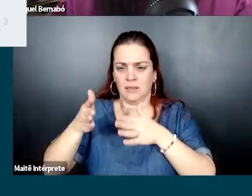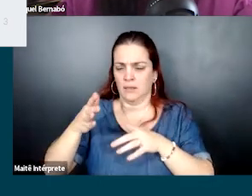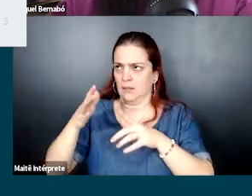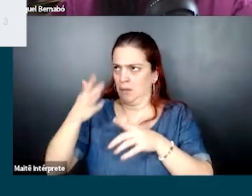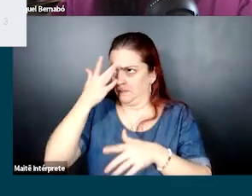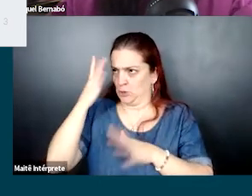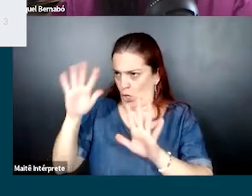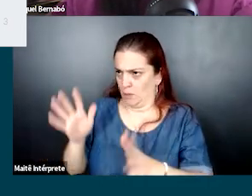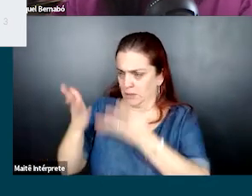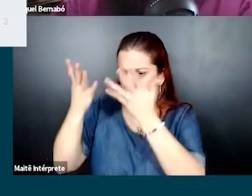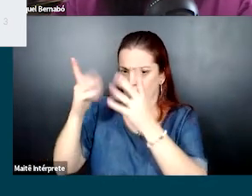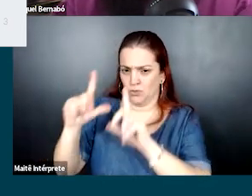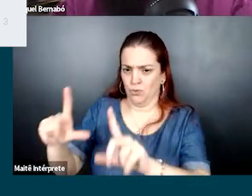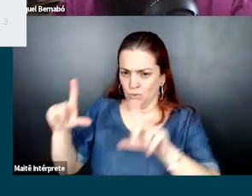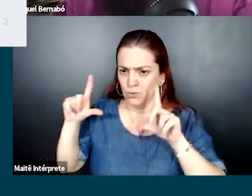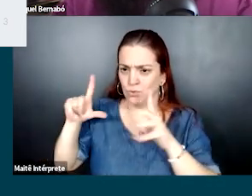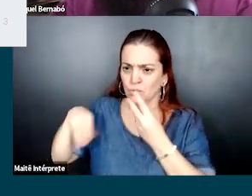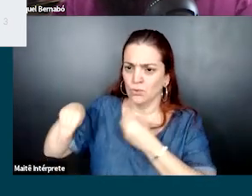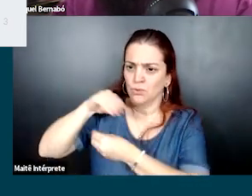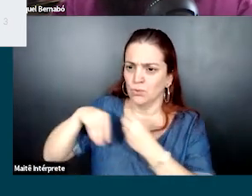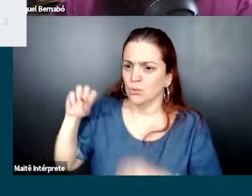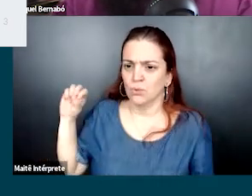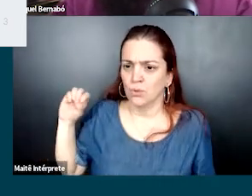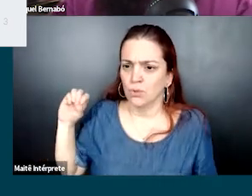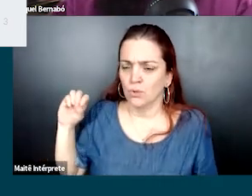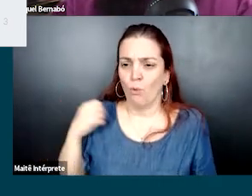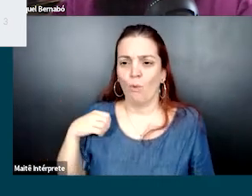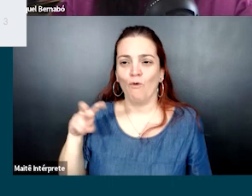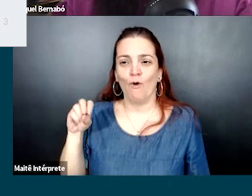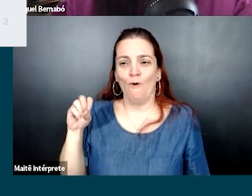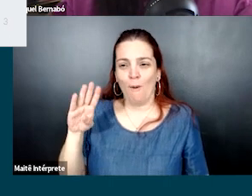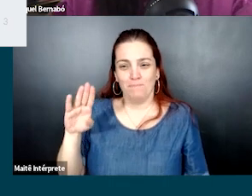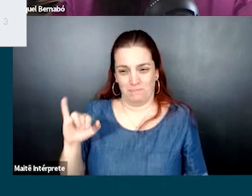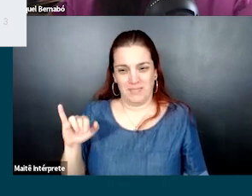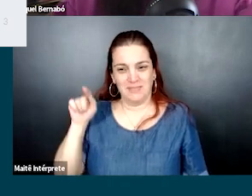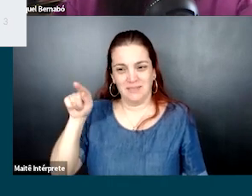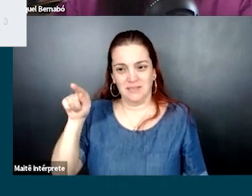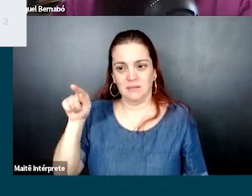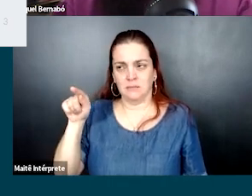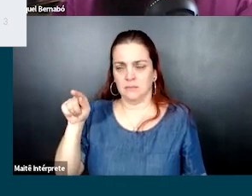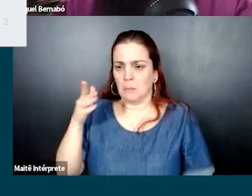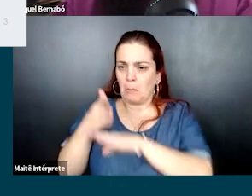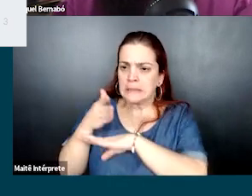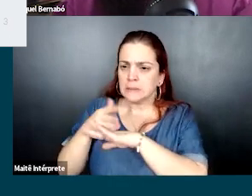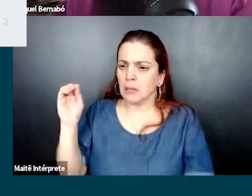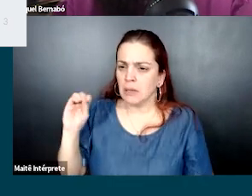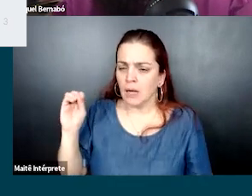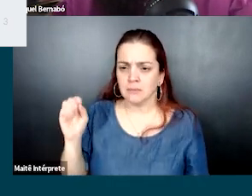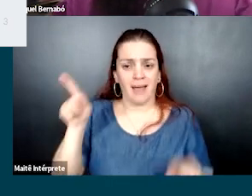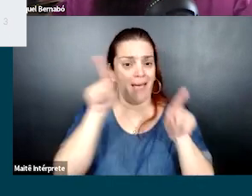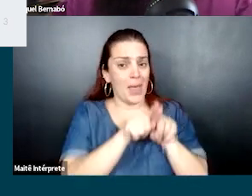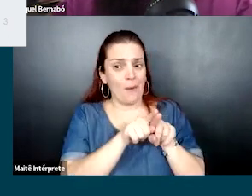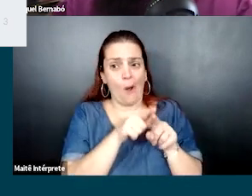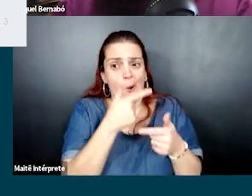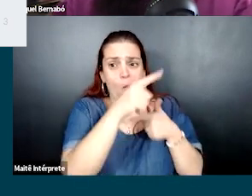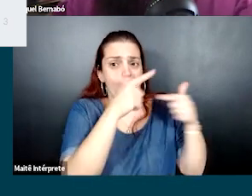outra. O envolvimento de um homenageado tinha que ser o mínimo no processo de homenagem, né? Então, nada sobre meu bisavô tinha que ser feito sem a